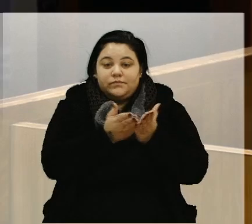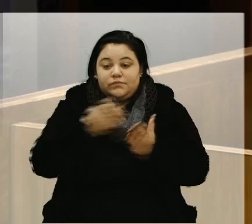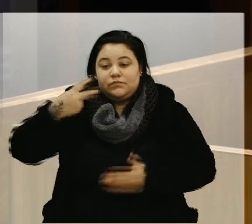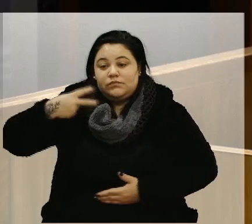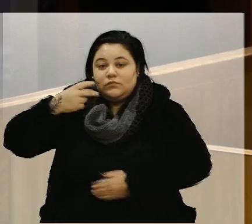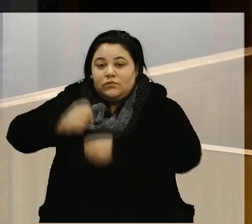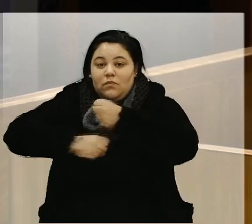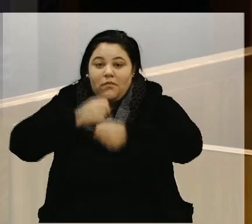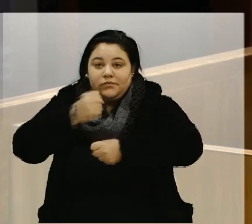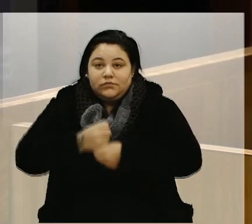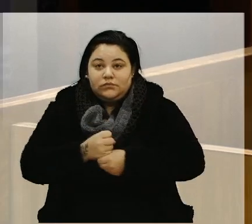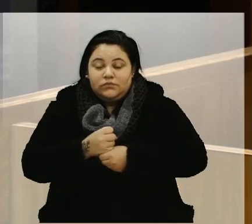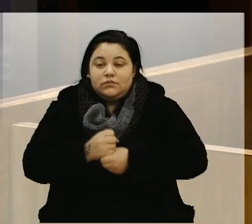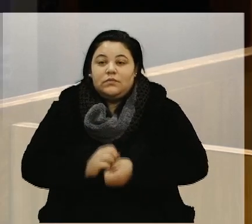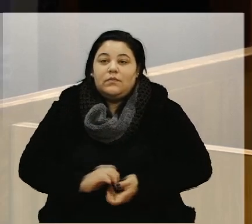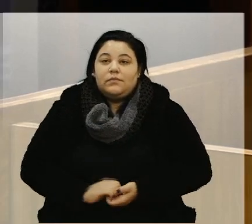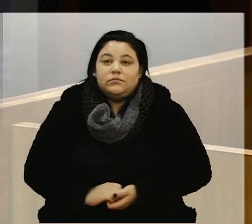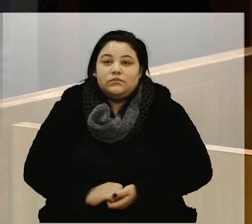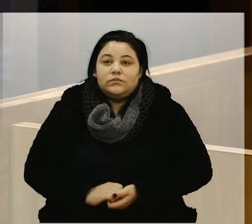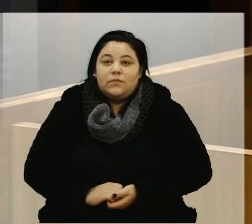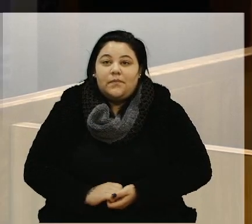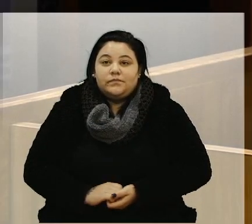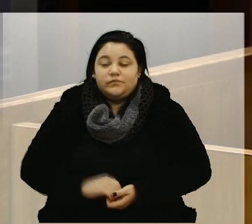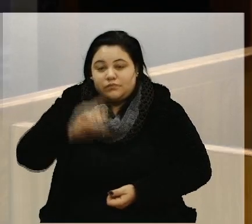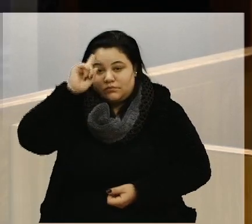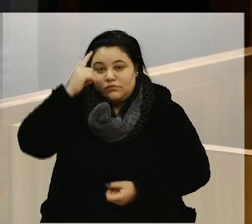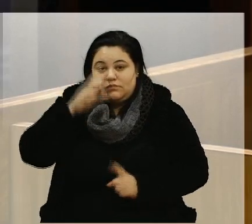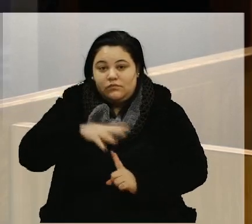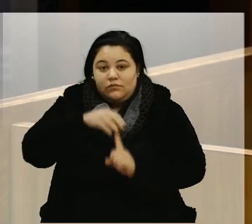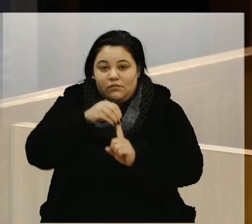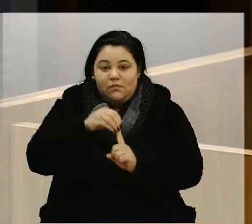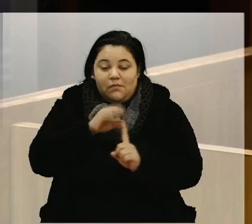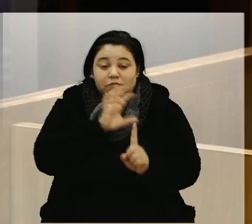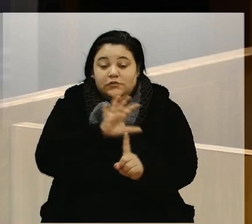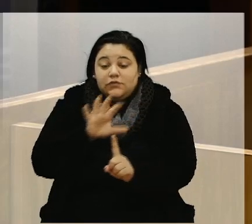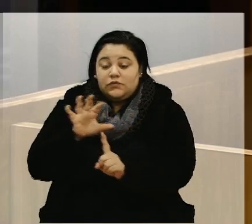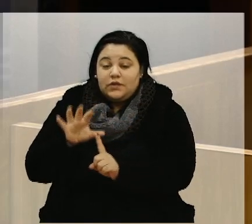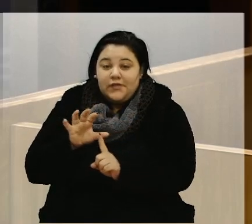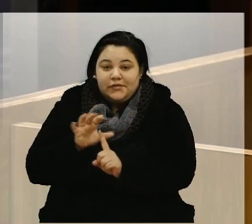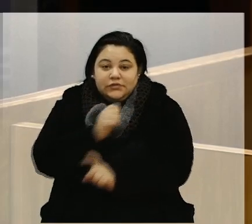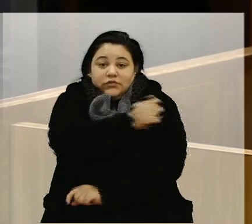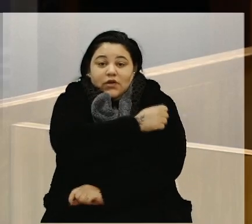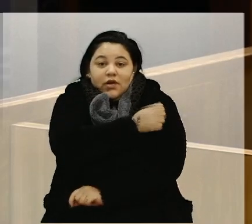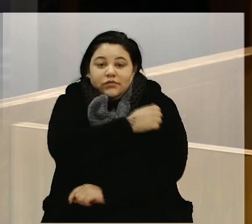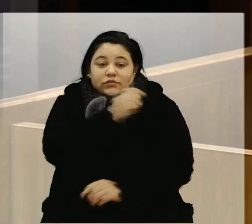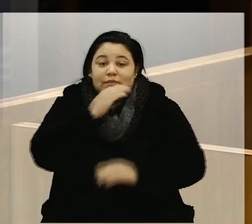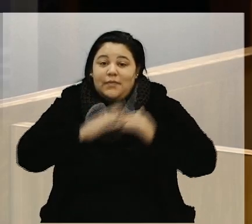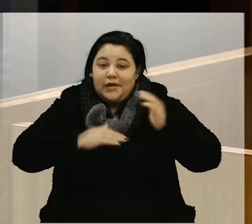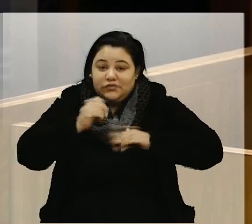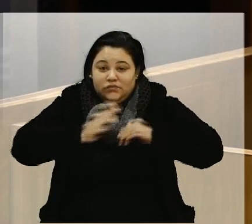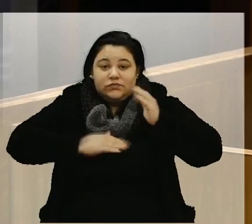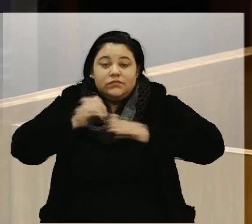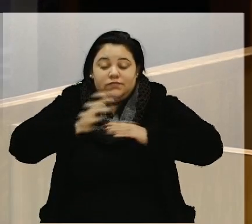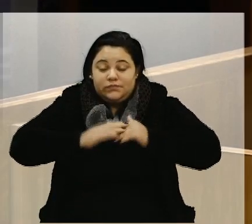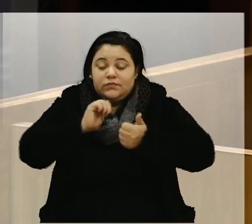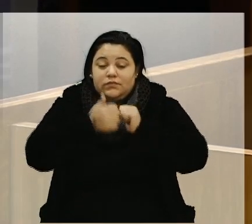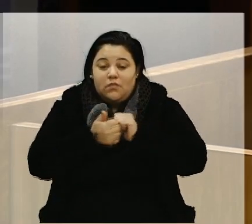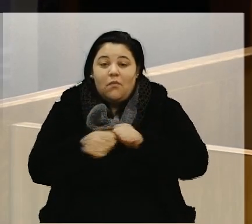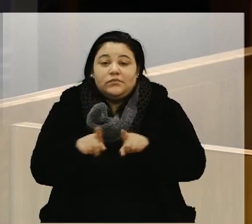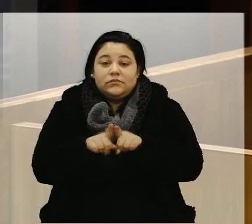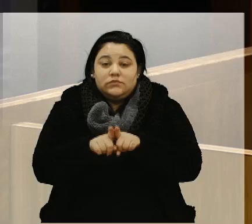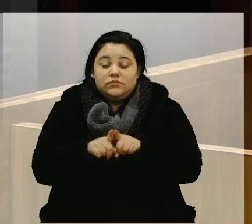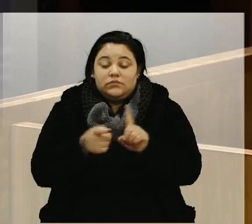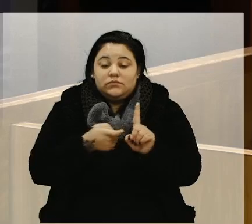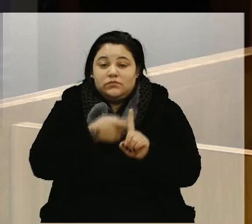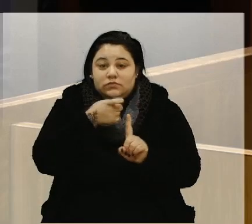do ensino fundamental. A ideia é inspirar os estudantes para a prática esportiva. Além disso, no mês de setembro,